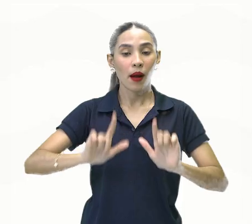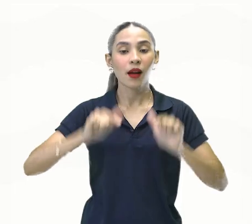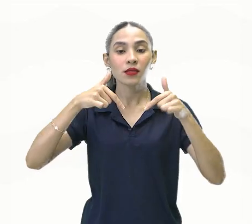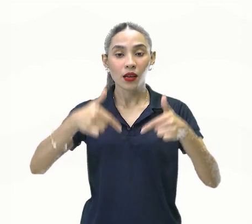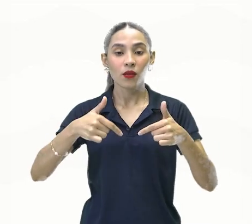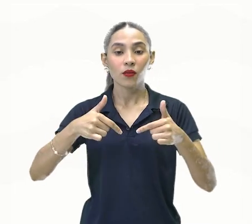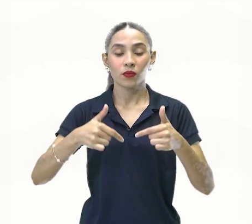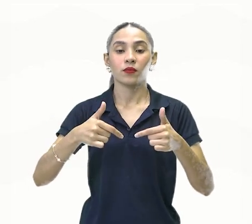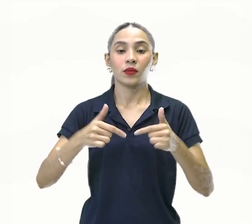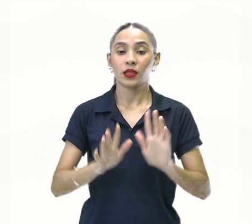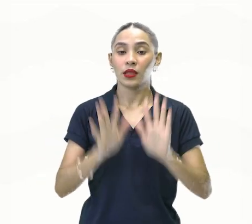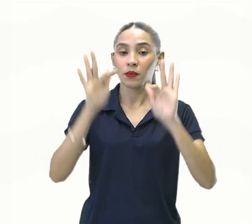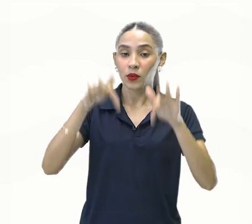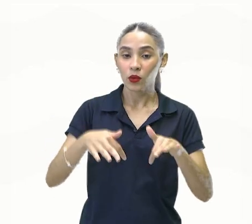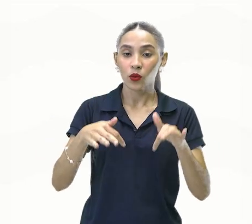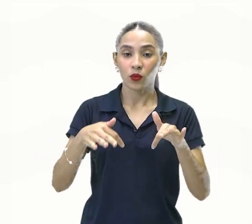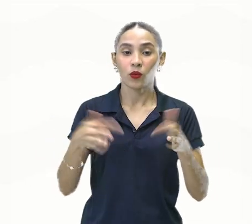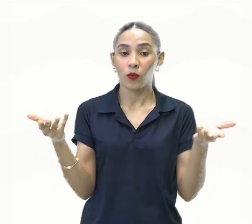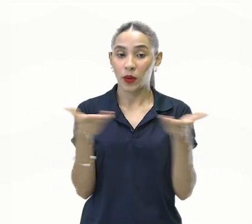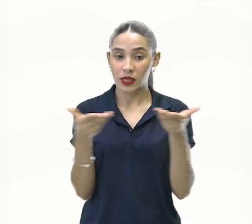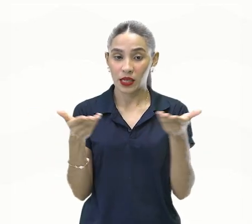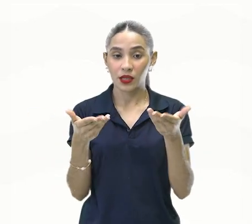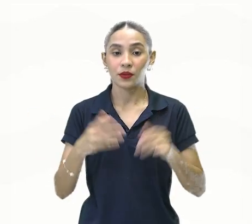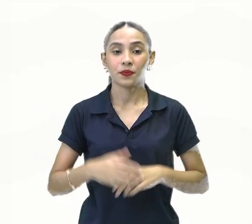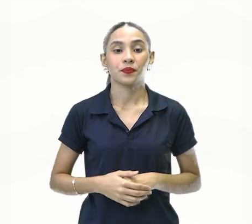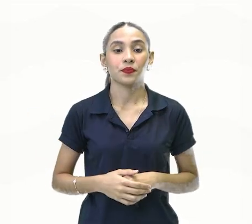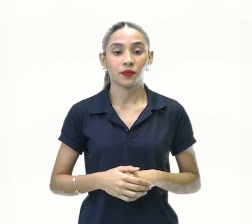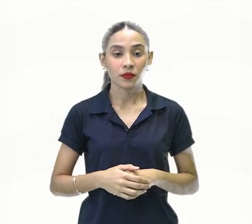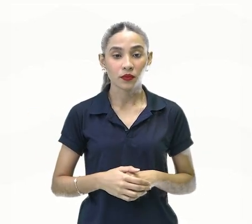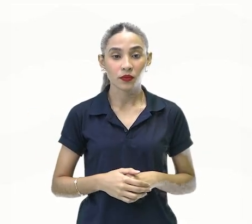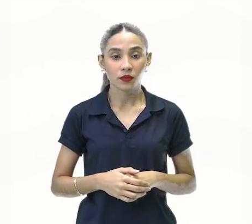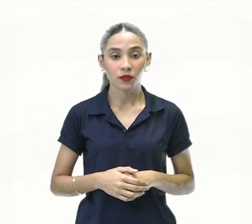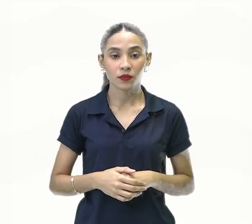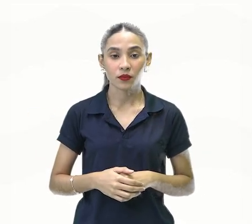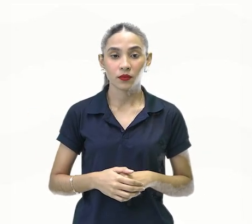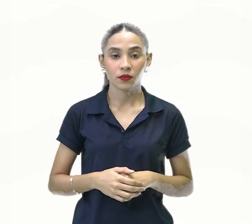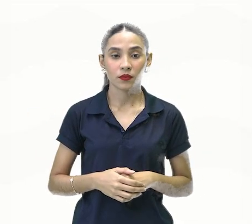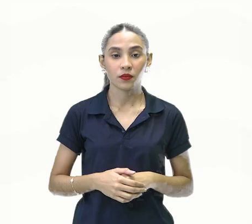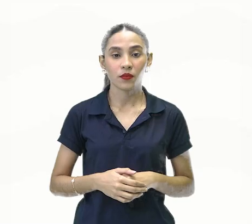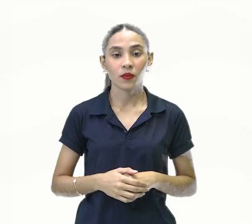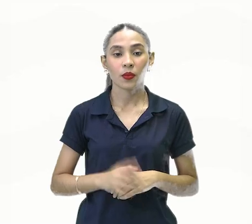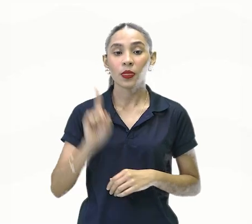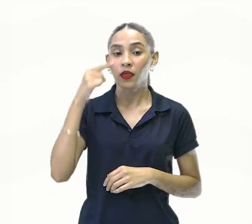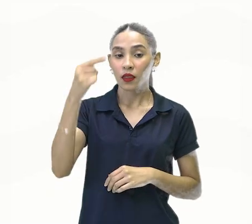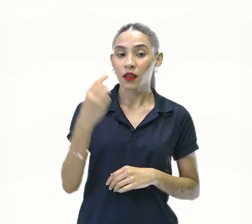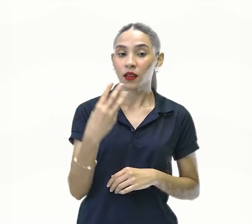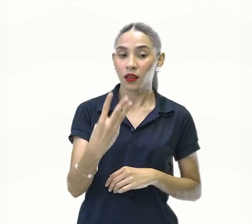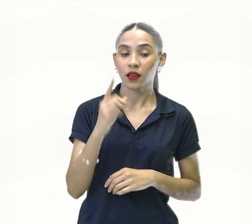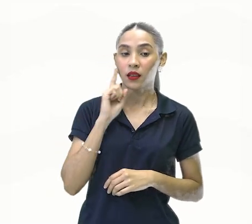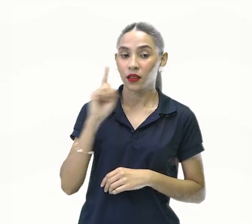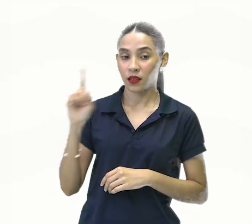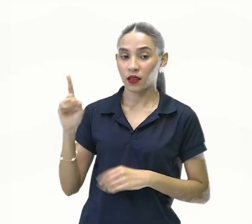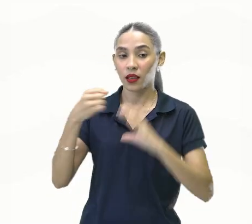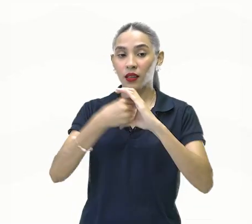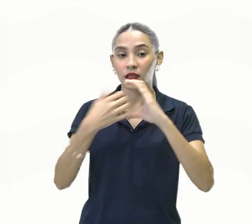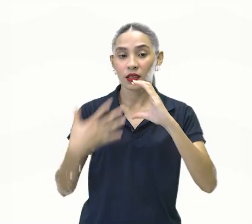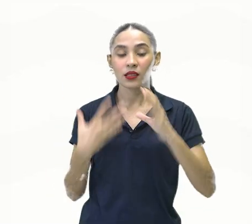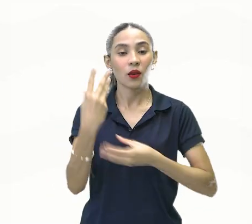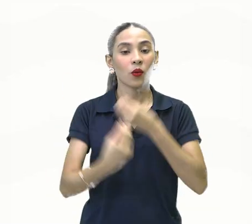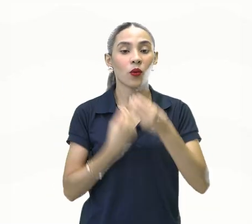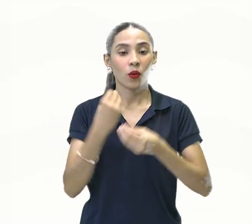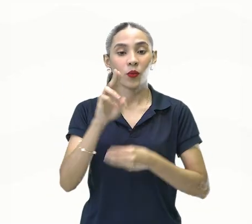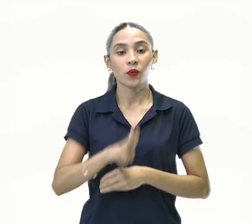que acabou de terminar com efeito no presente. O terceiro aspecto, né, de quando